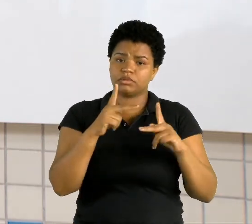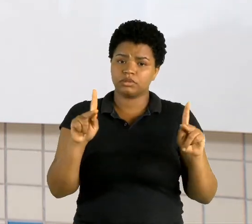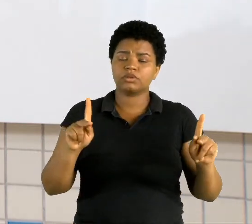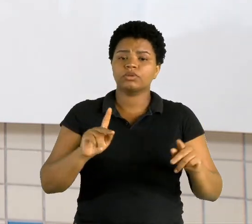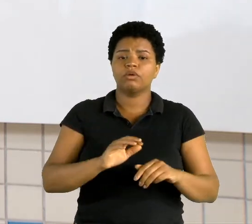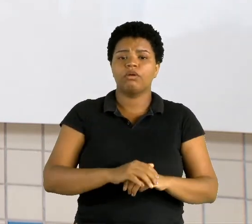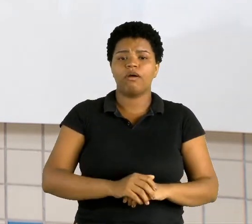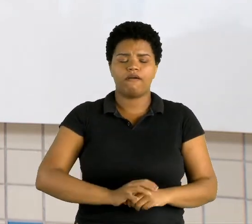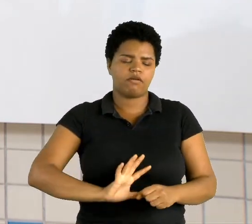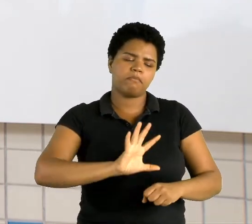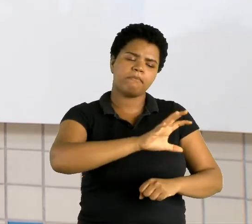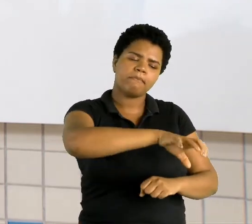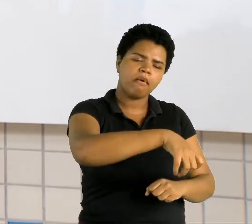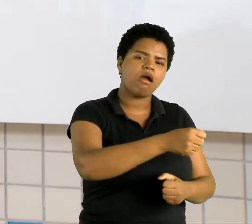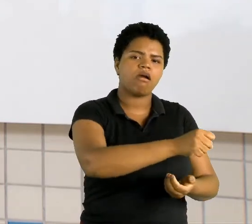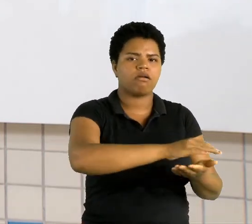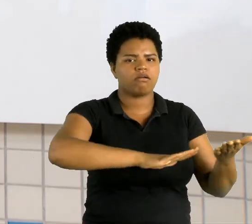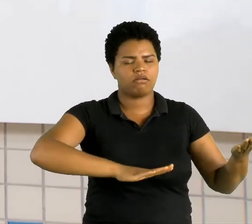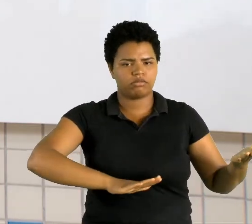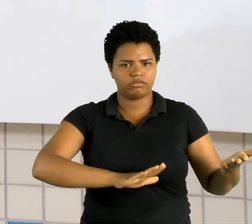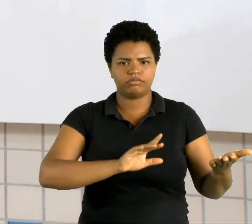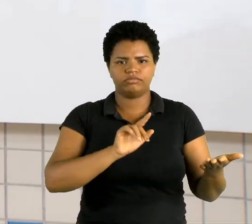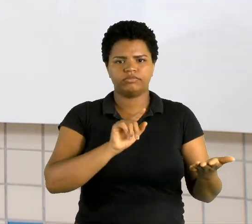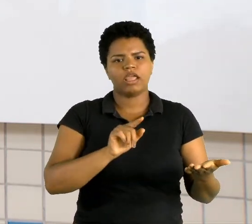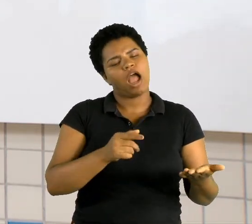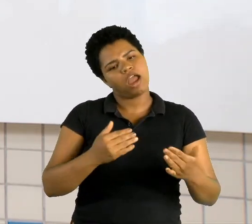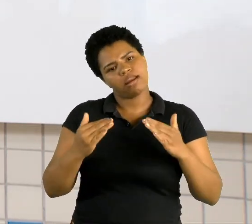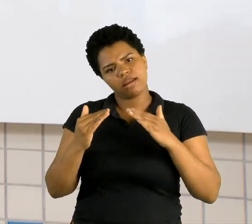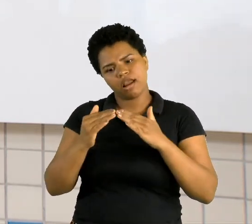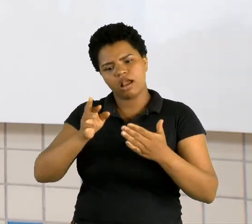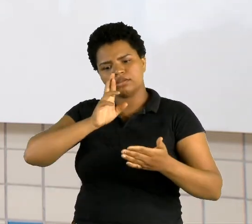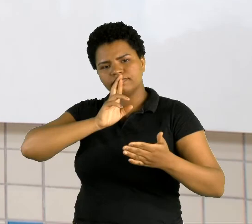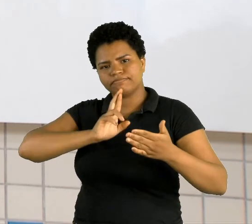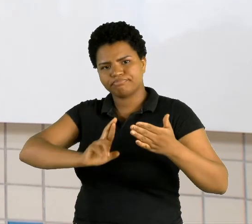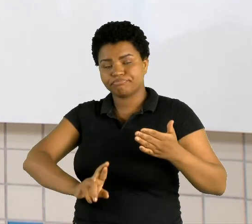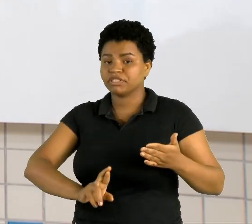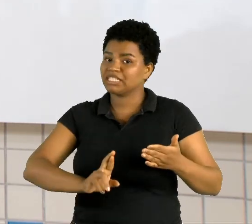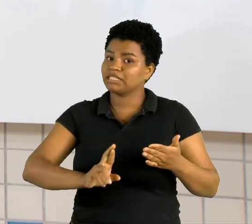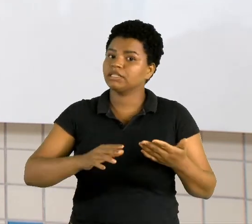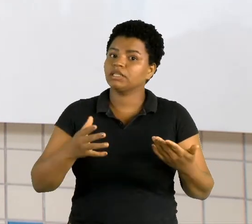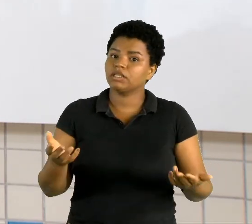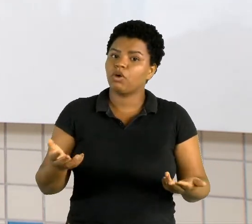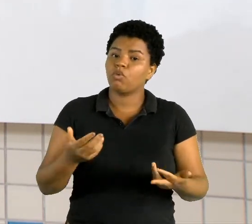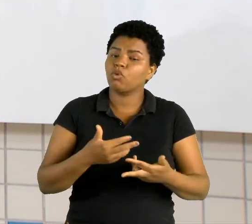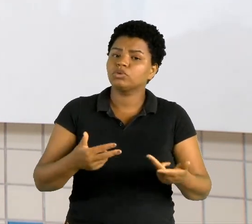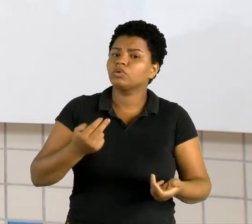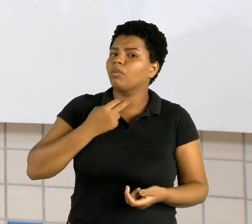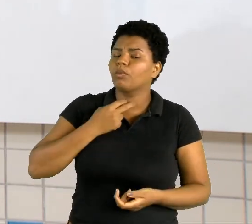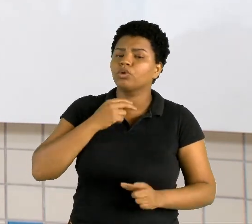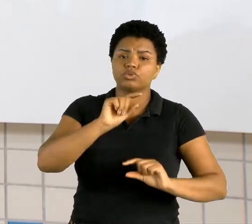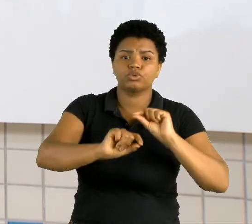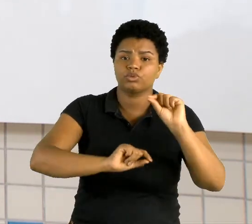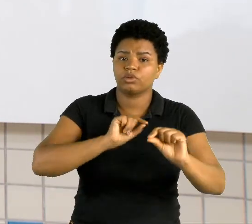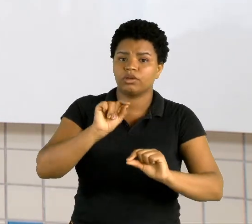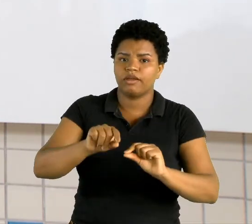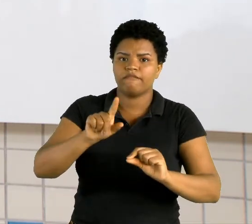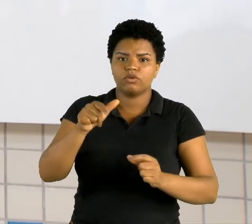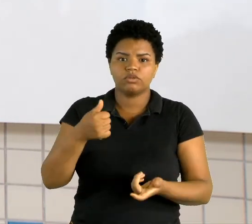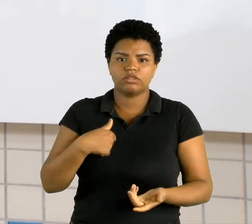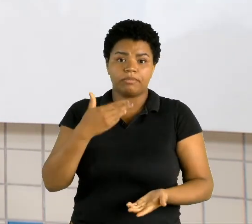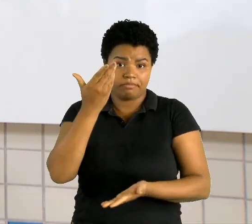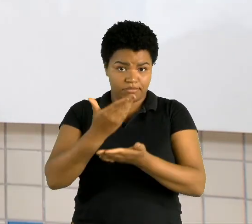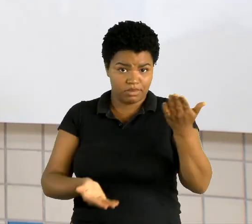buscar essa atividade para você, em casa responder. O que não pode é você deixar de assistir às